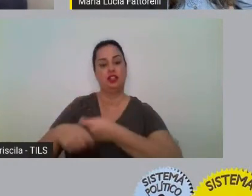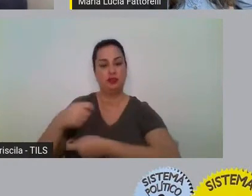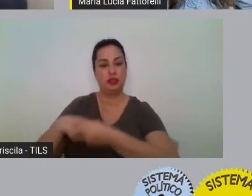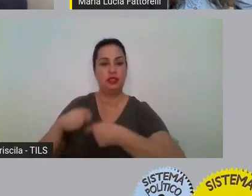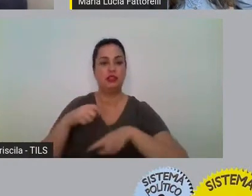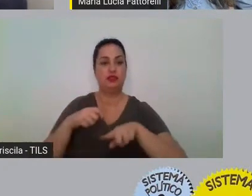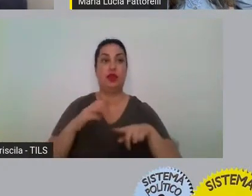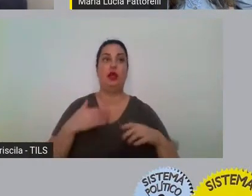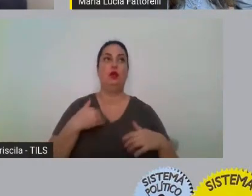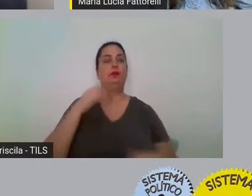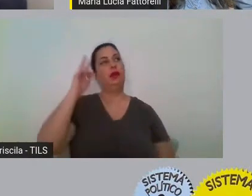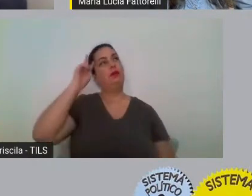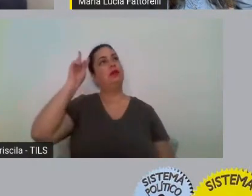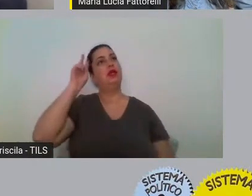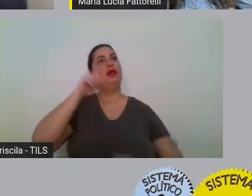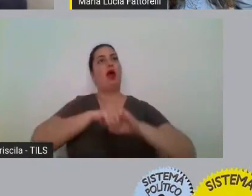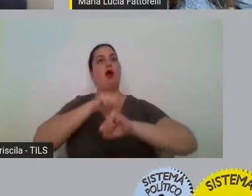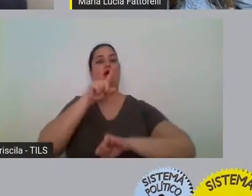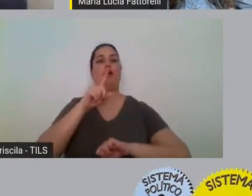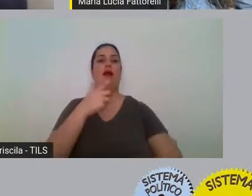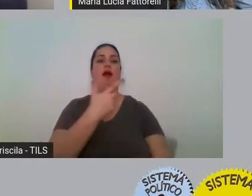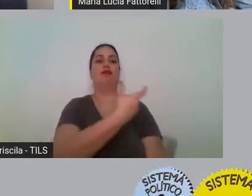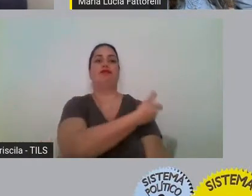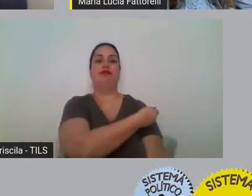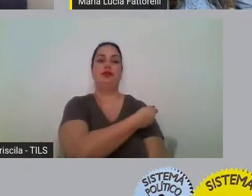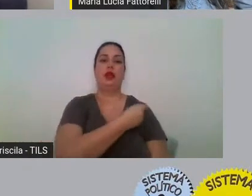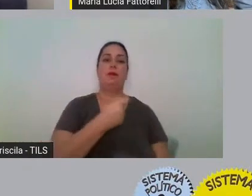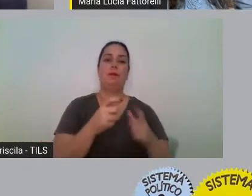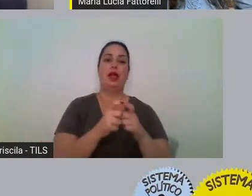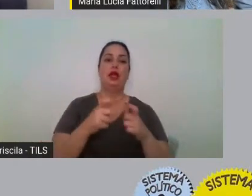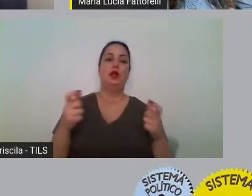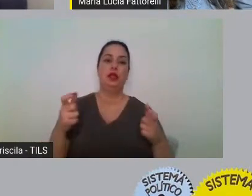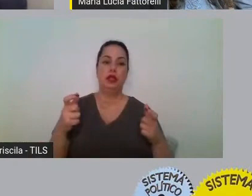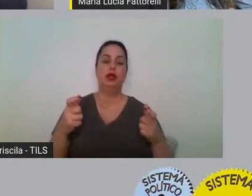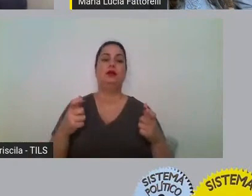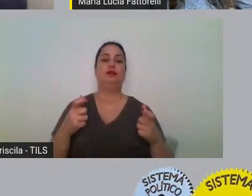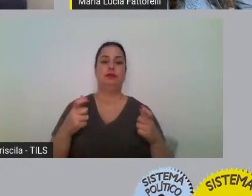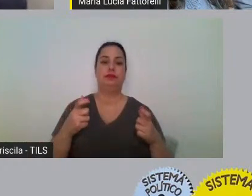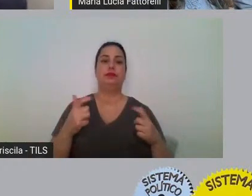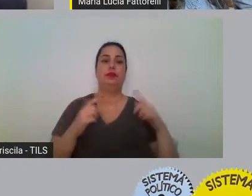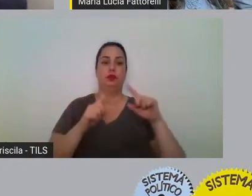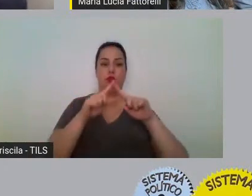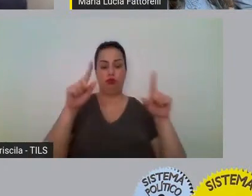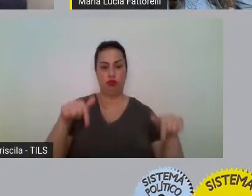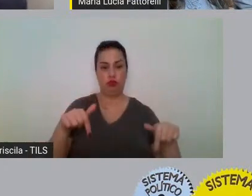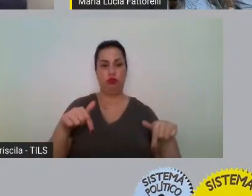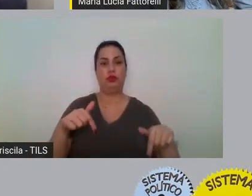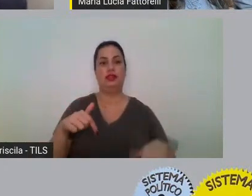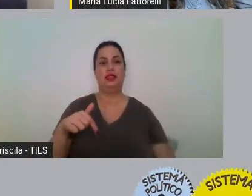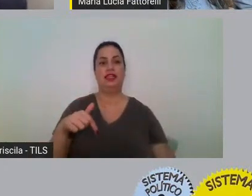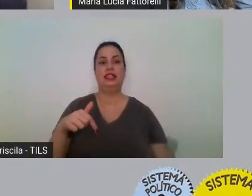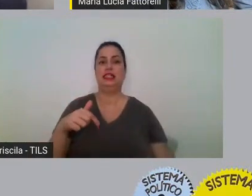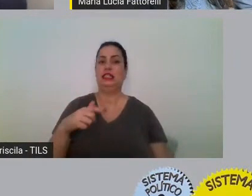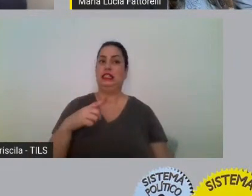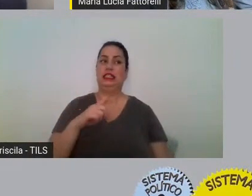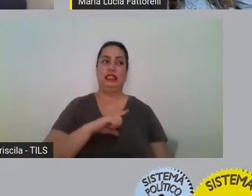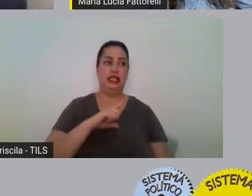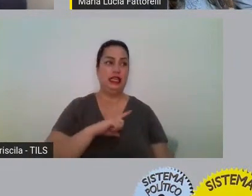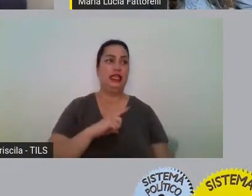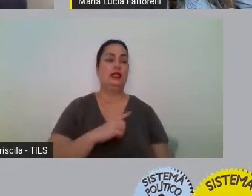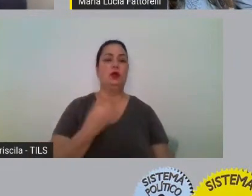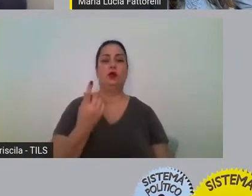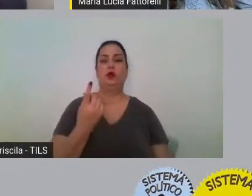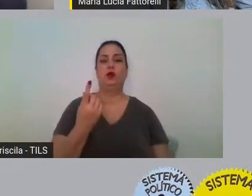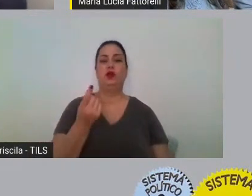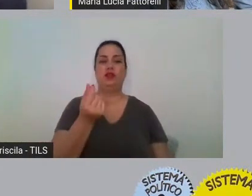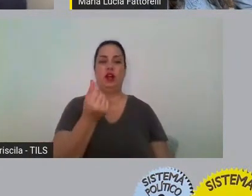grande parte desses trabalhadores fazem parte de OS, têm remuneração bastante reduzida e trabalham com a